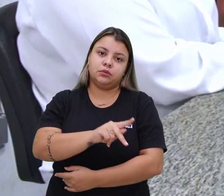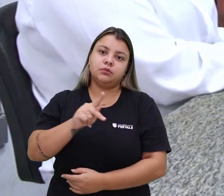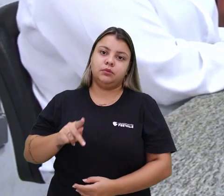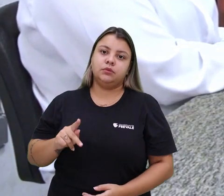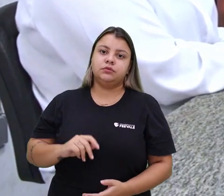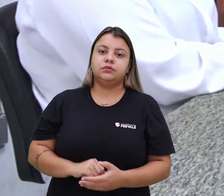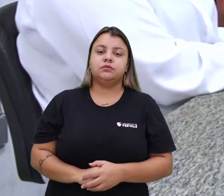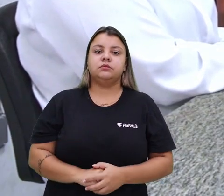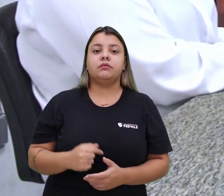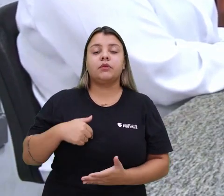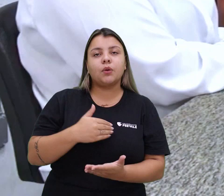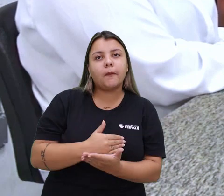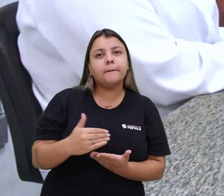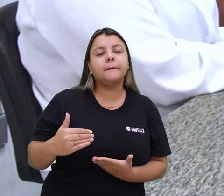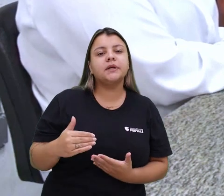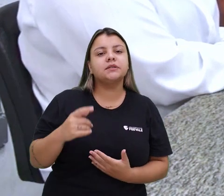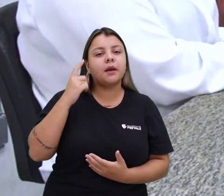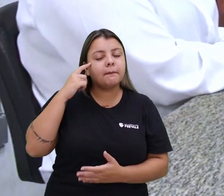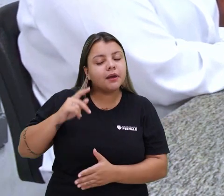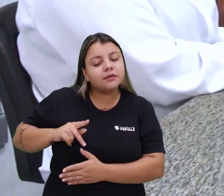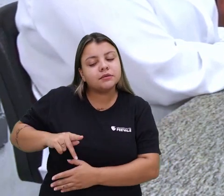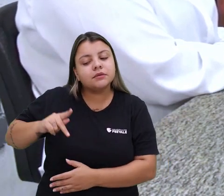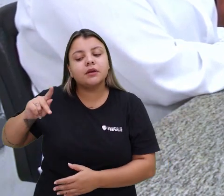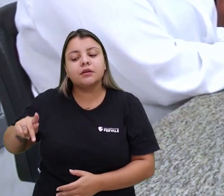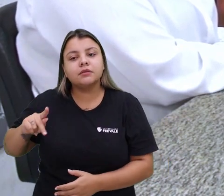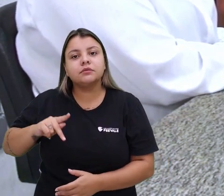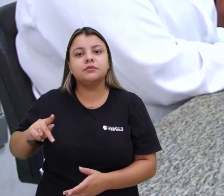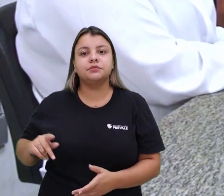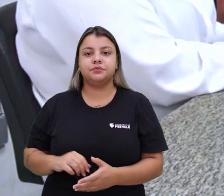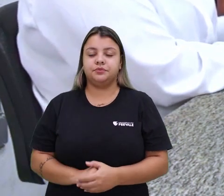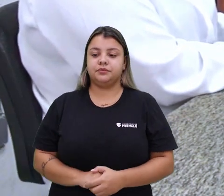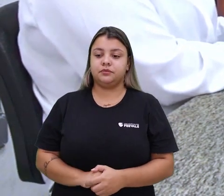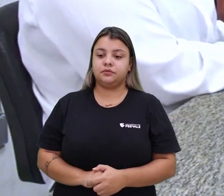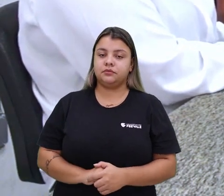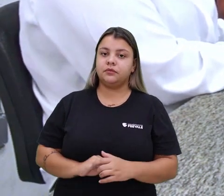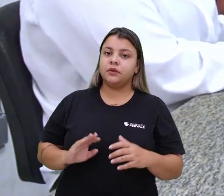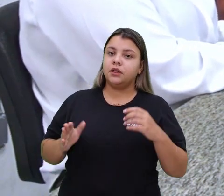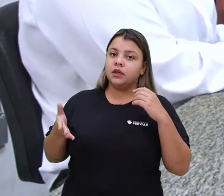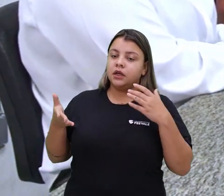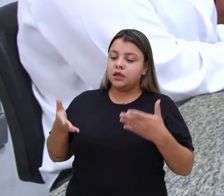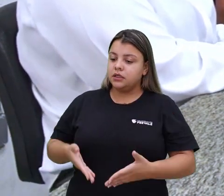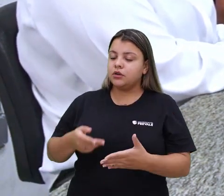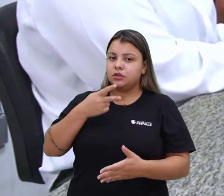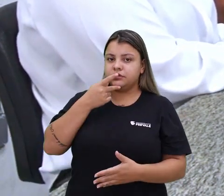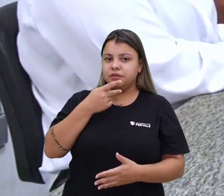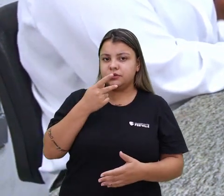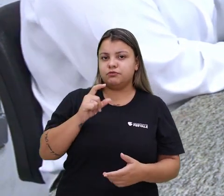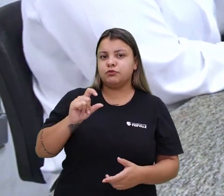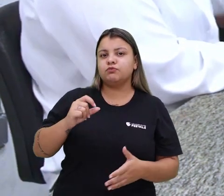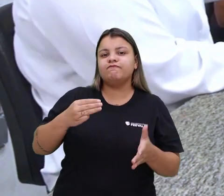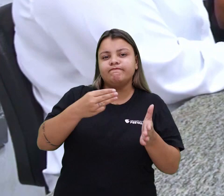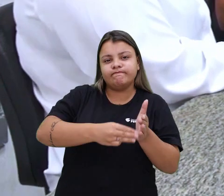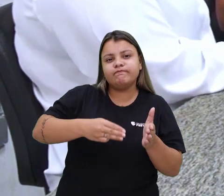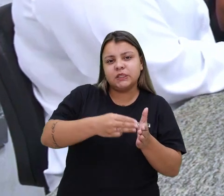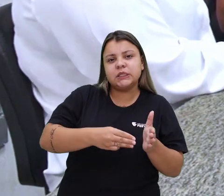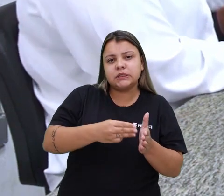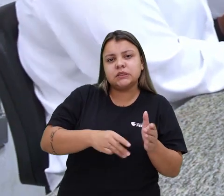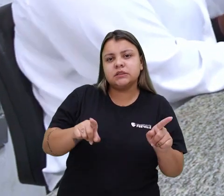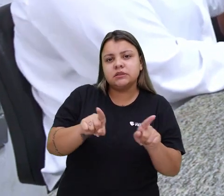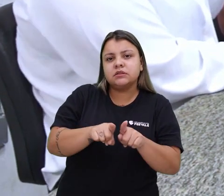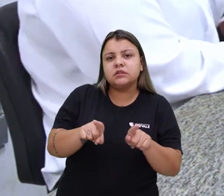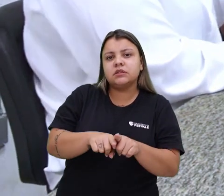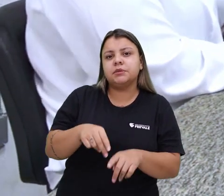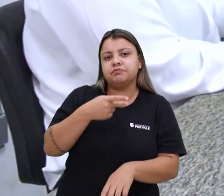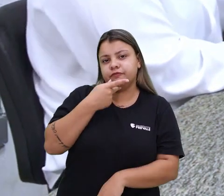assim que eu comecei aí mais pro lado da docência perfeito e agora falando um pouco sobre a militância assim Lu como eu